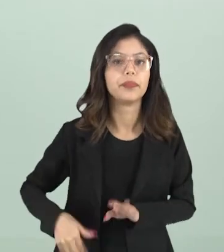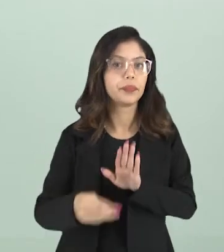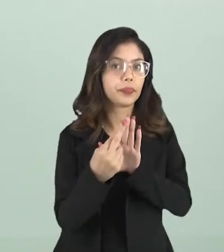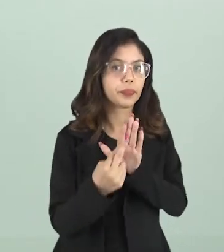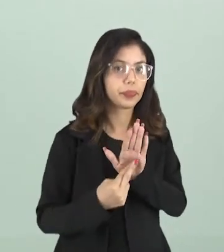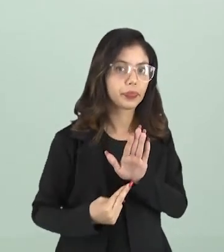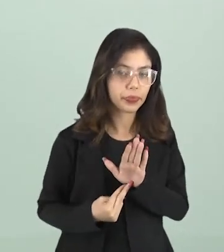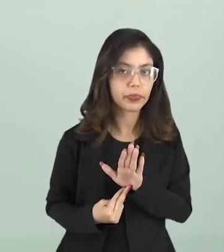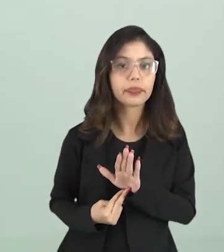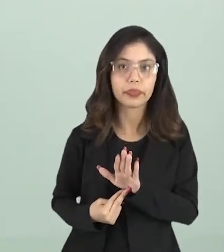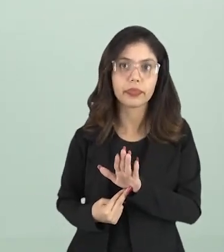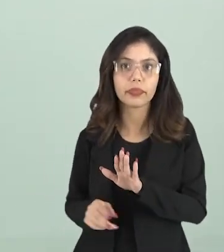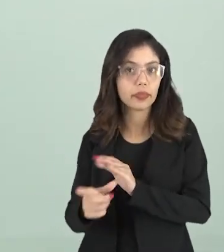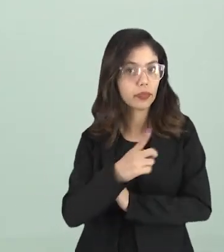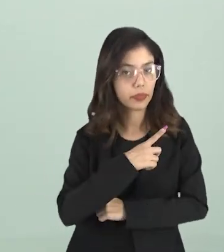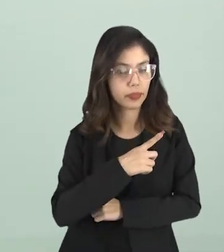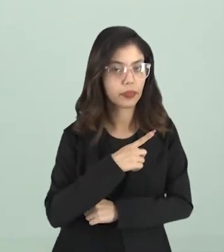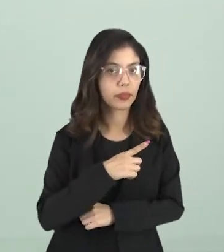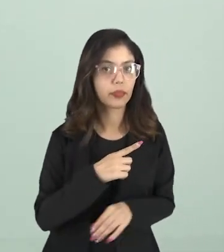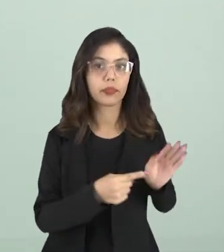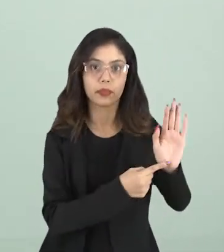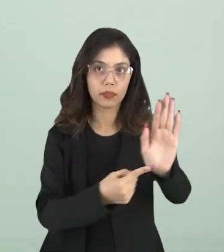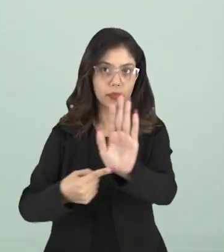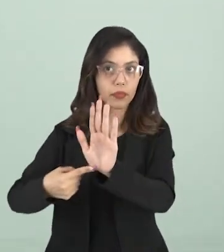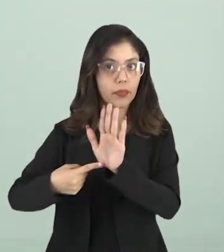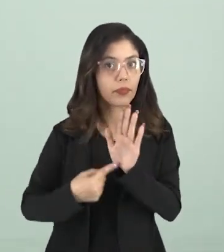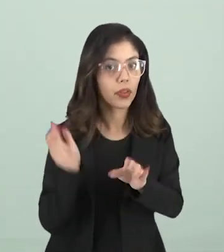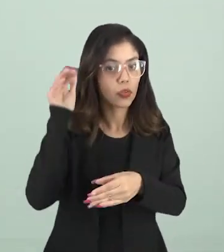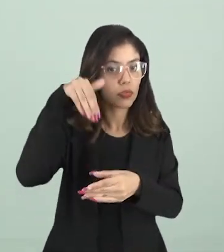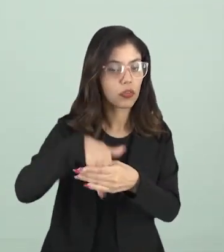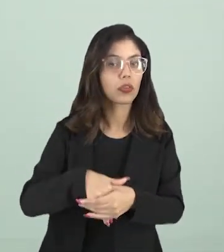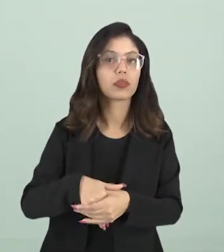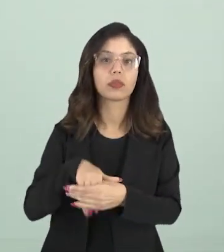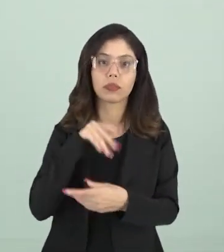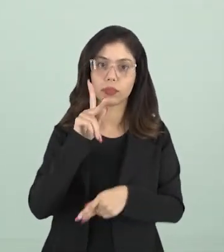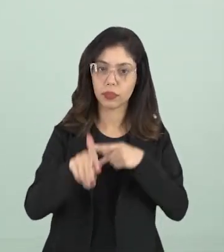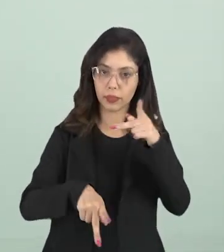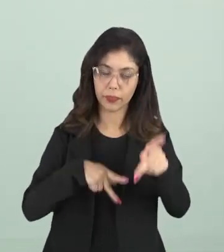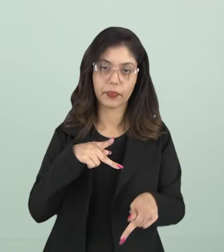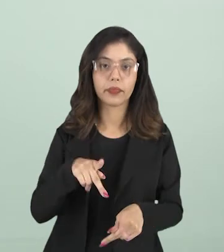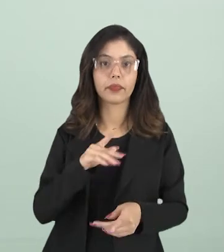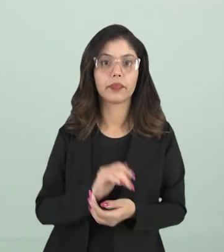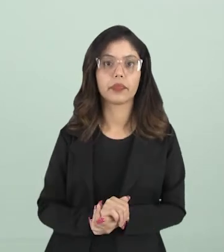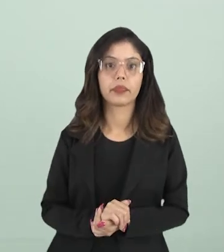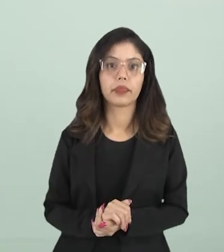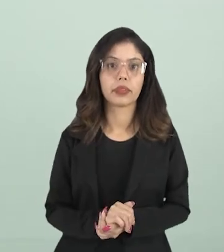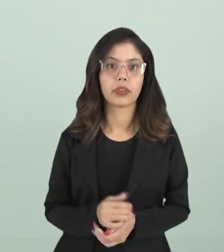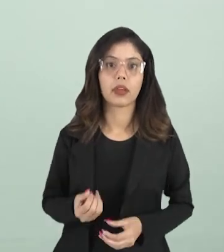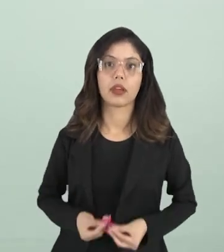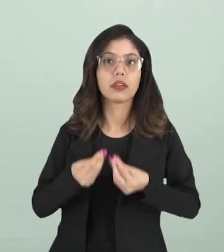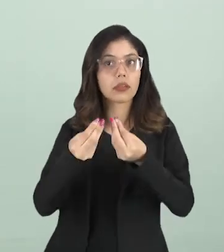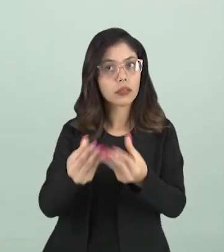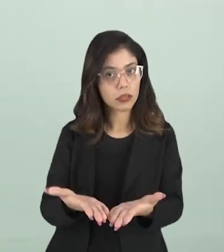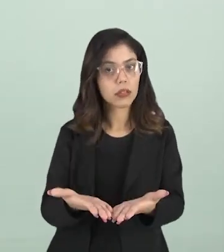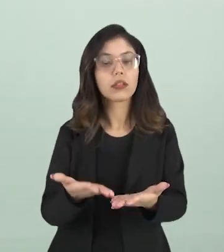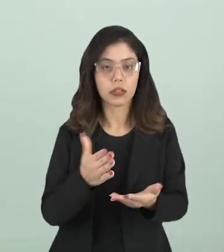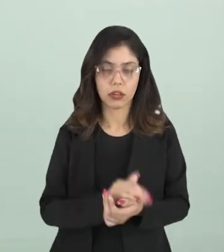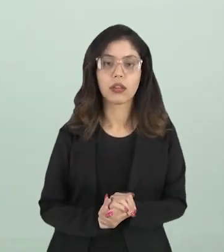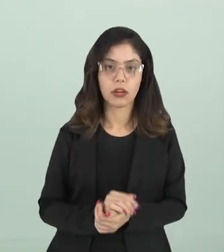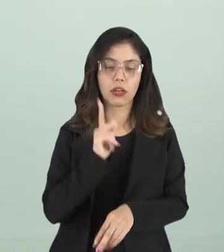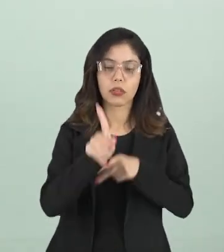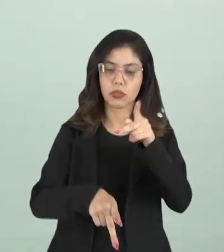estão ocupando, dada através do voto popular, dada através dessa